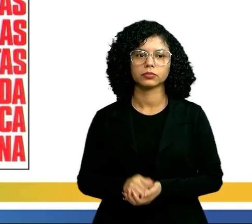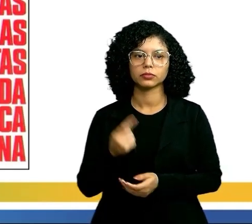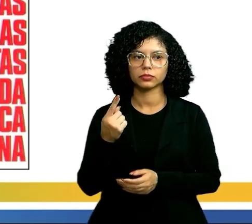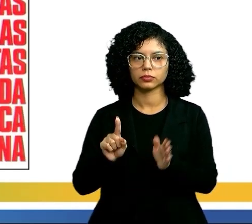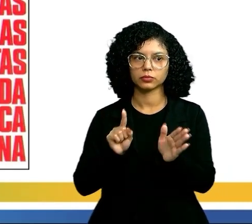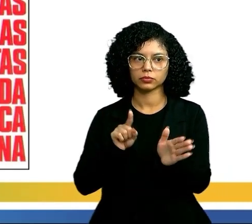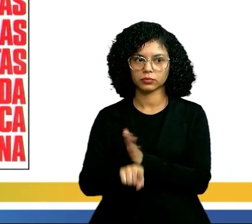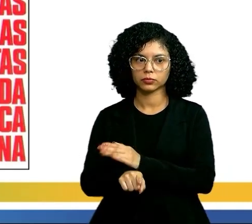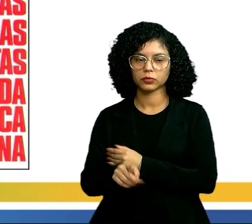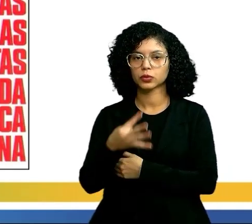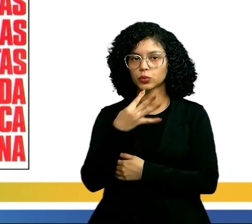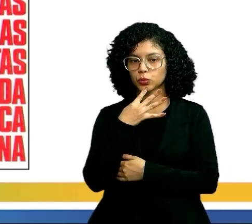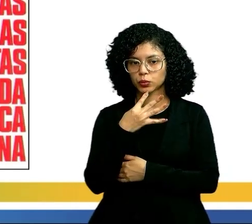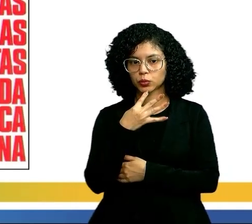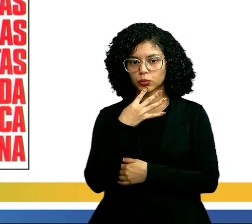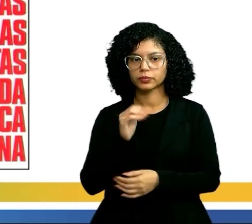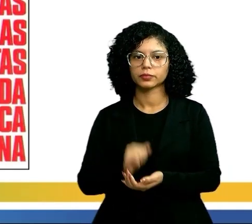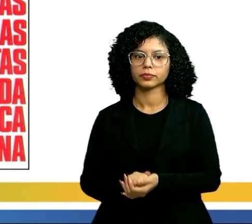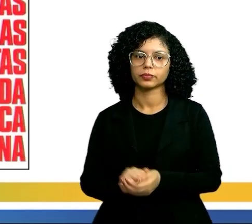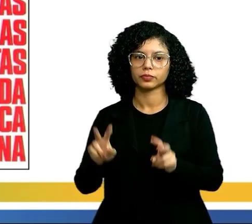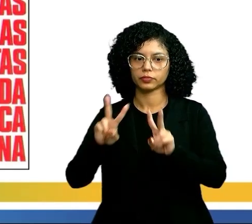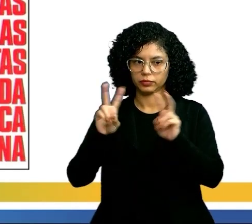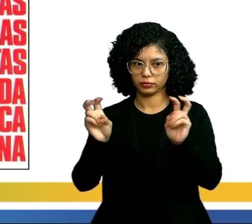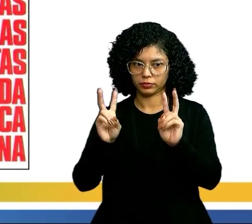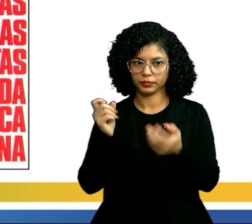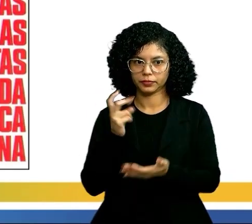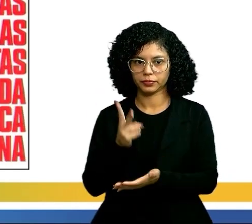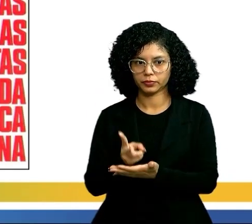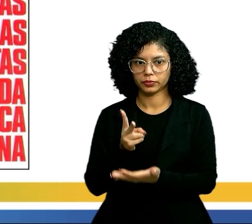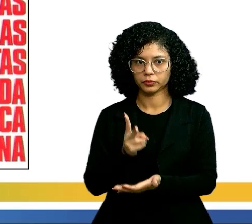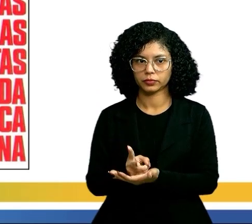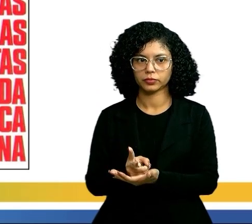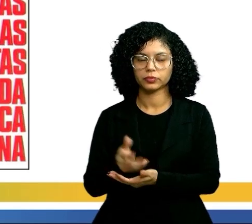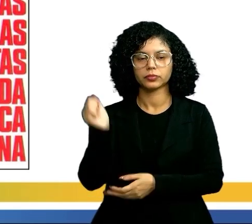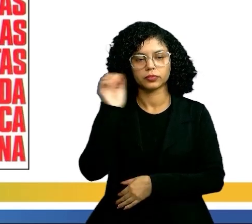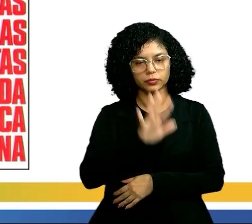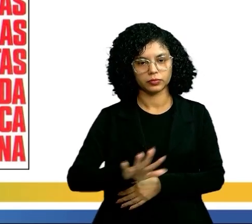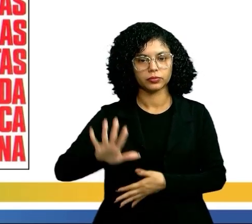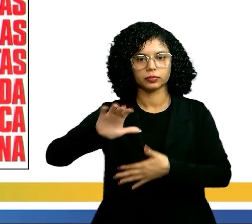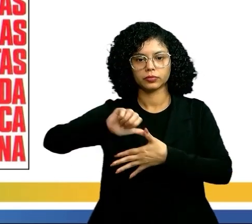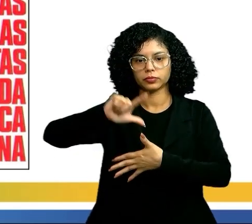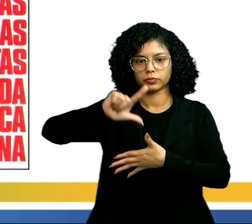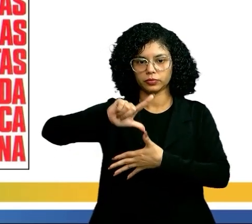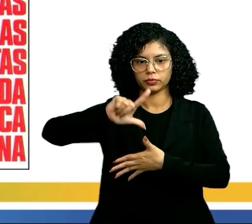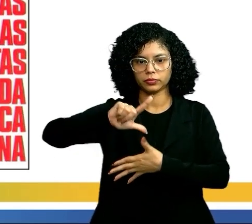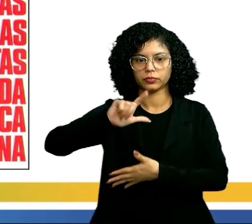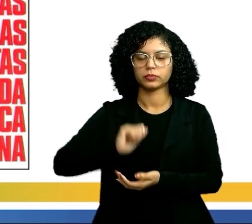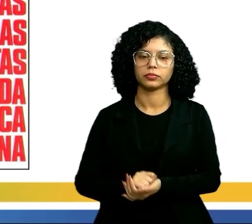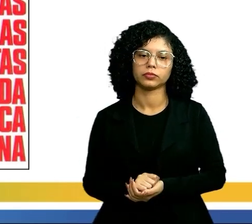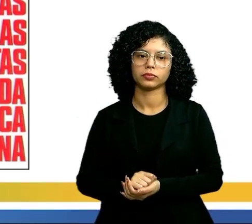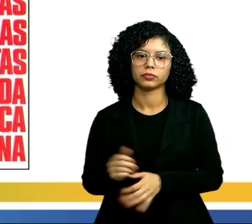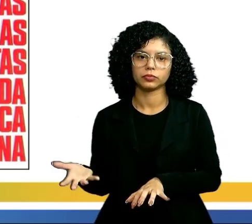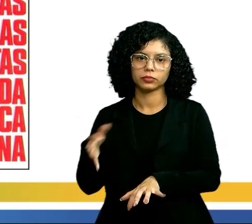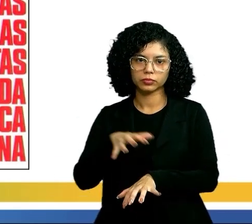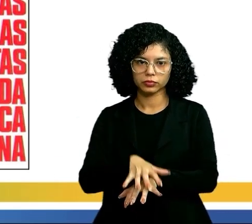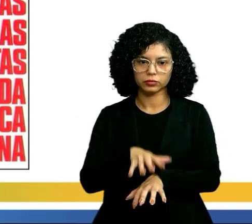Uma questão que é bastante relevante também em relação à América Latina e à colonização